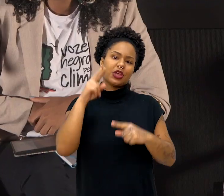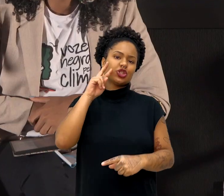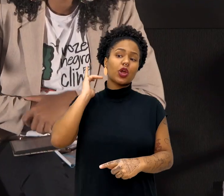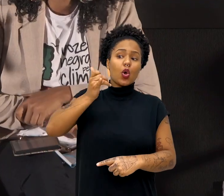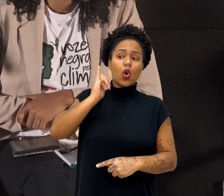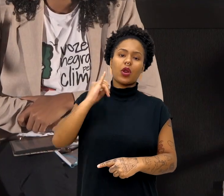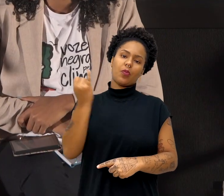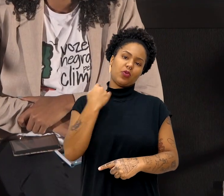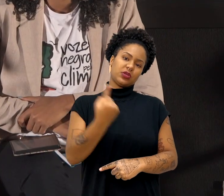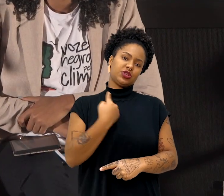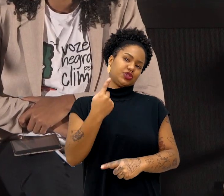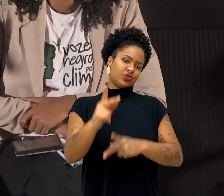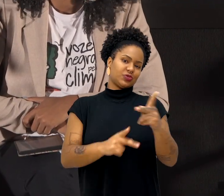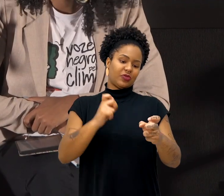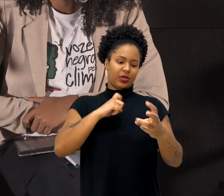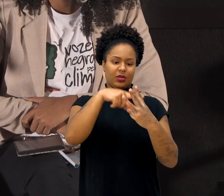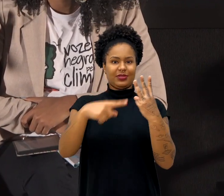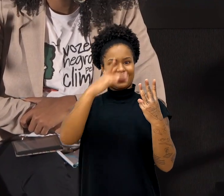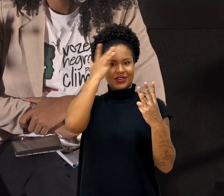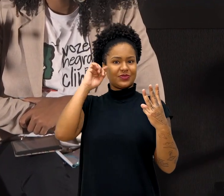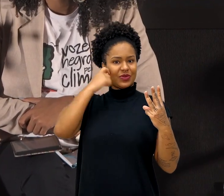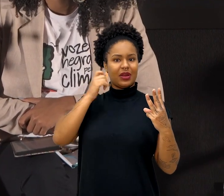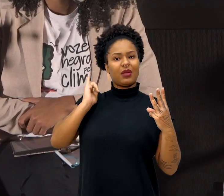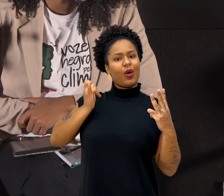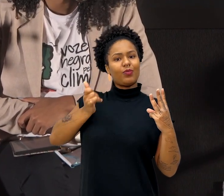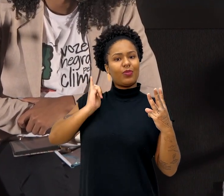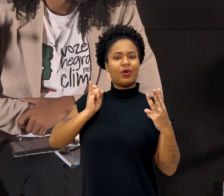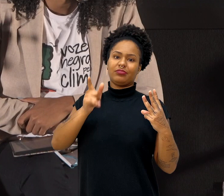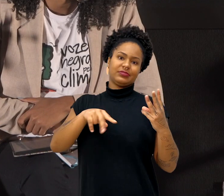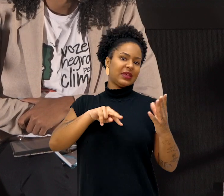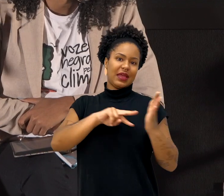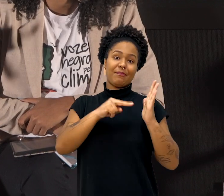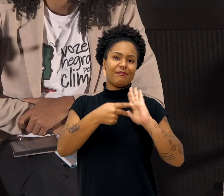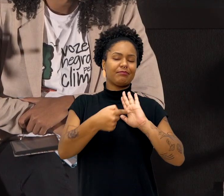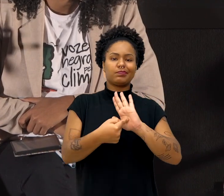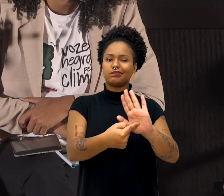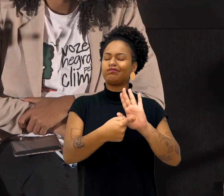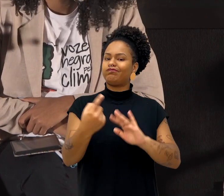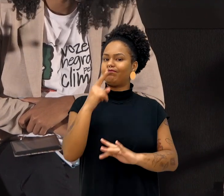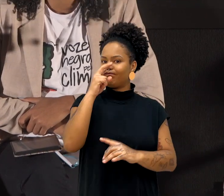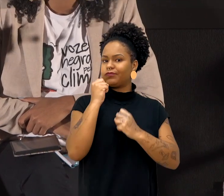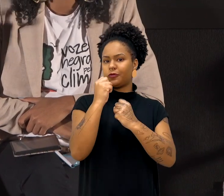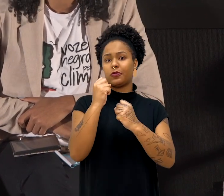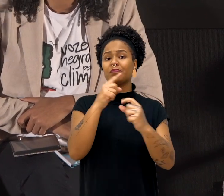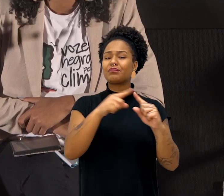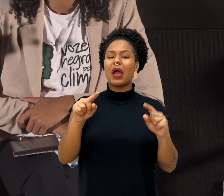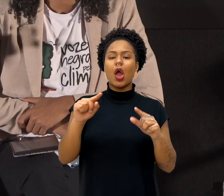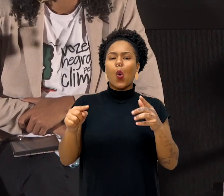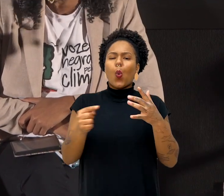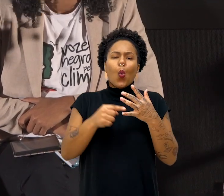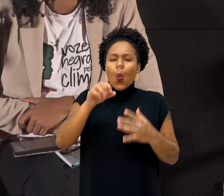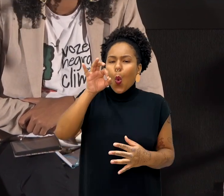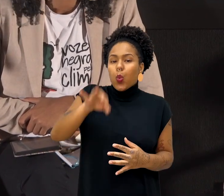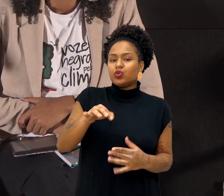esse filme dá uma vontade, né, de falar muito. A história oral é muito importante para o nosso povo. Tá aqui 3 pessoas negras falando é